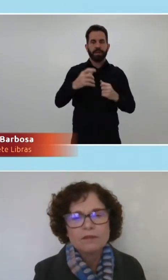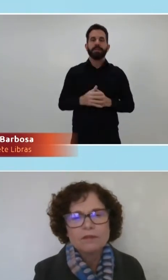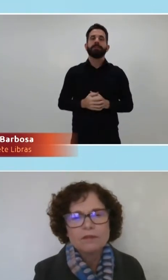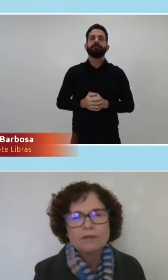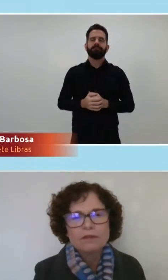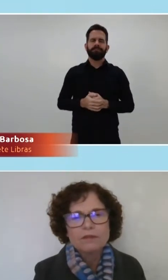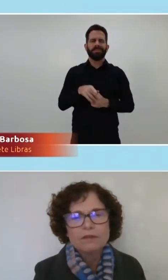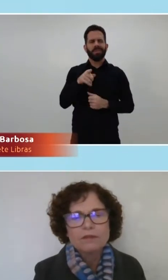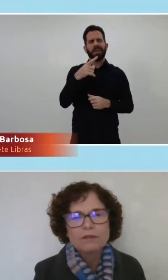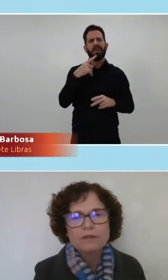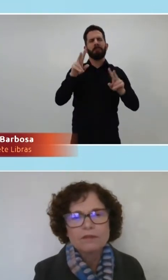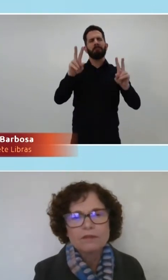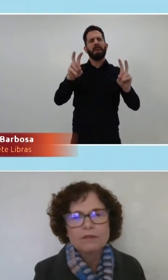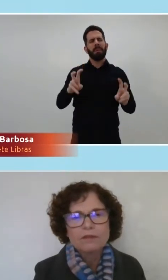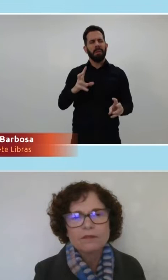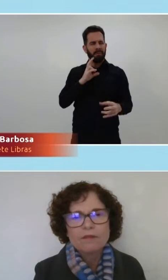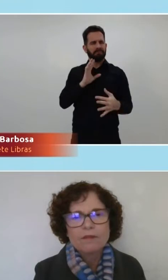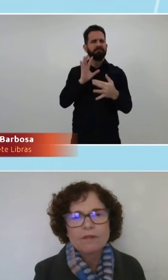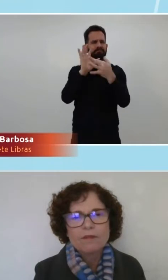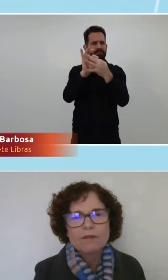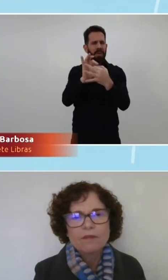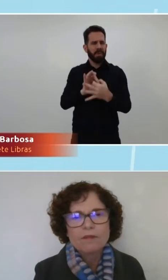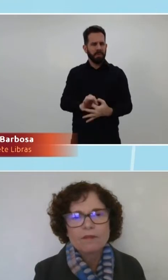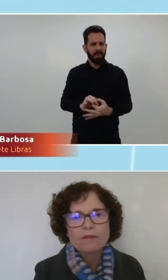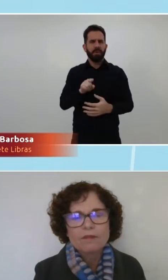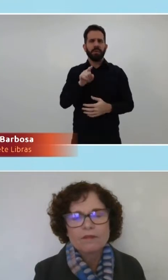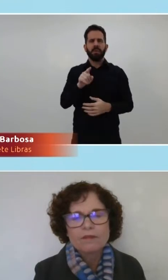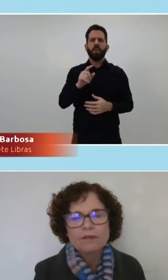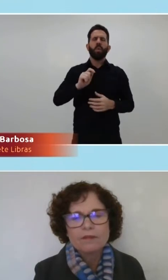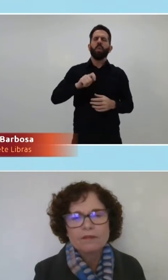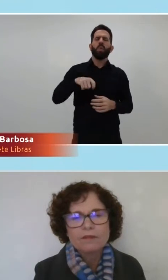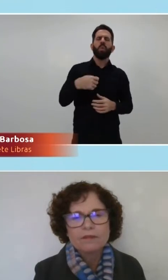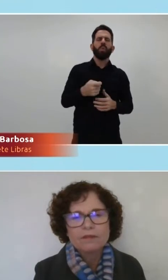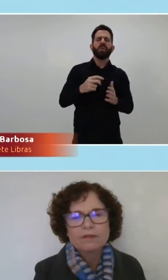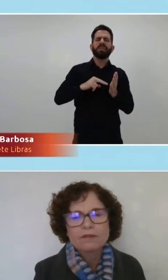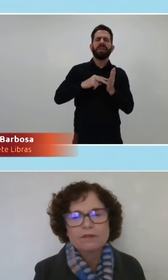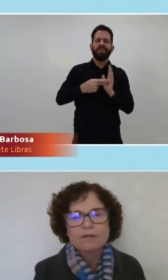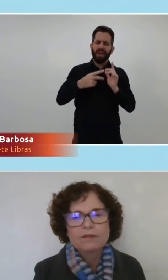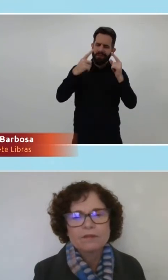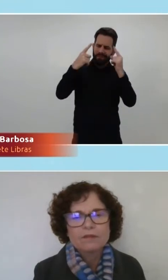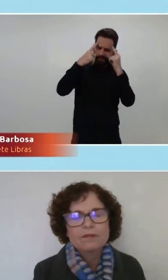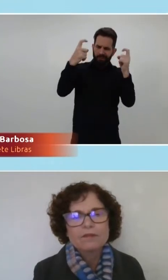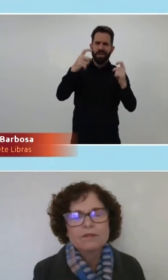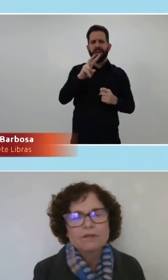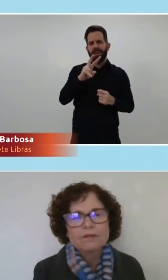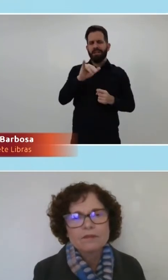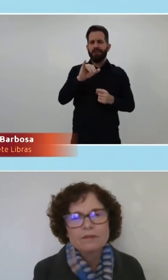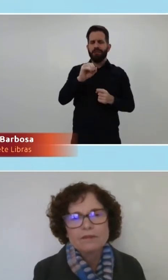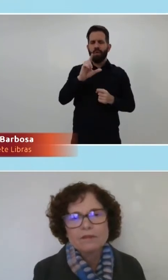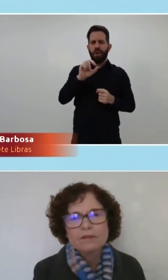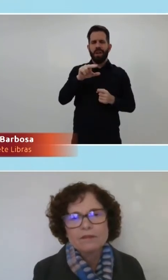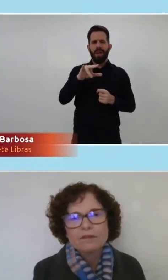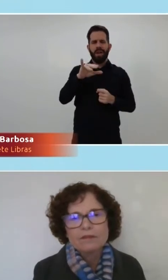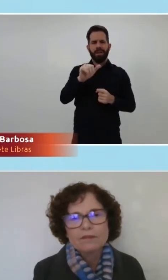que a gente pode delimitar como violência contra a criança? A gente sabe que há